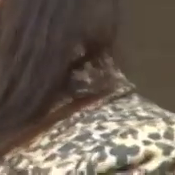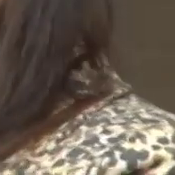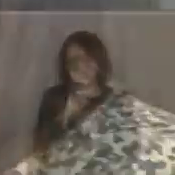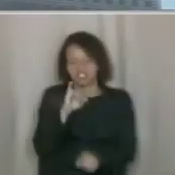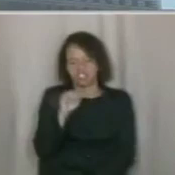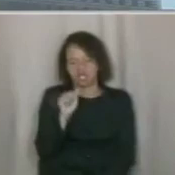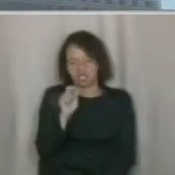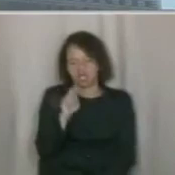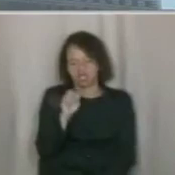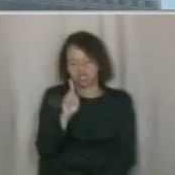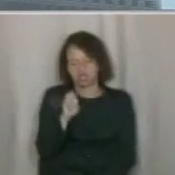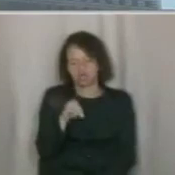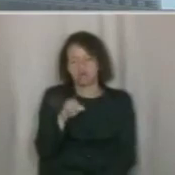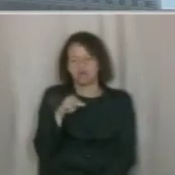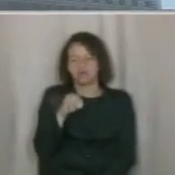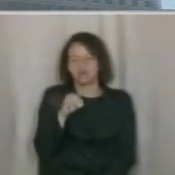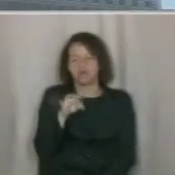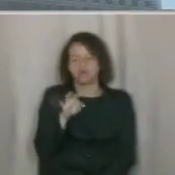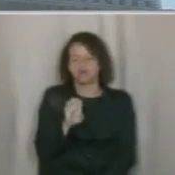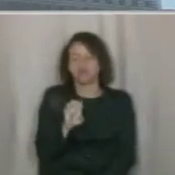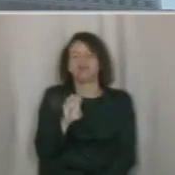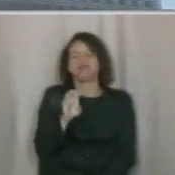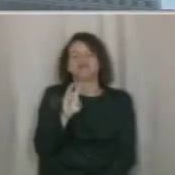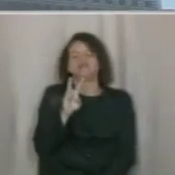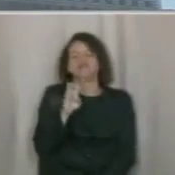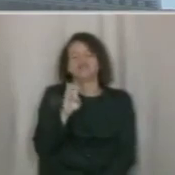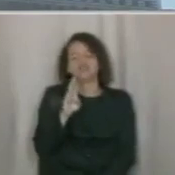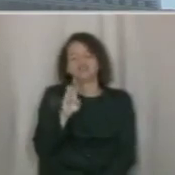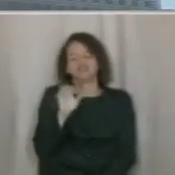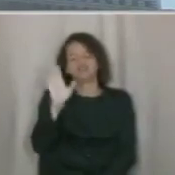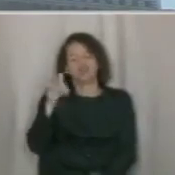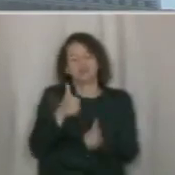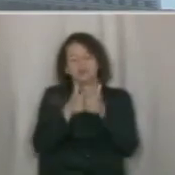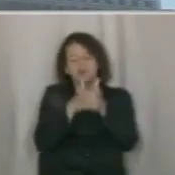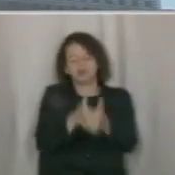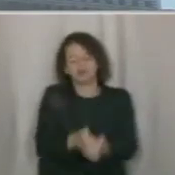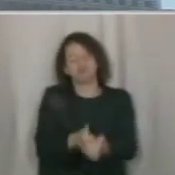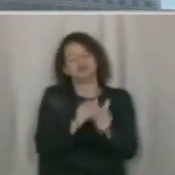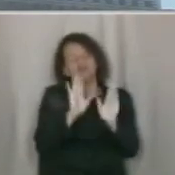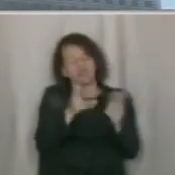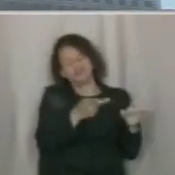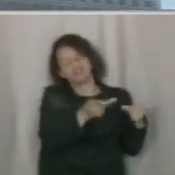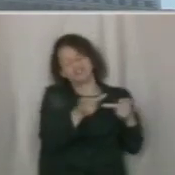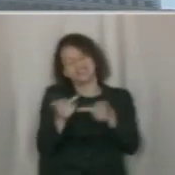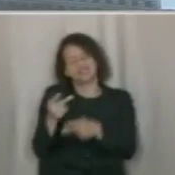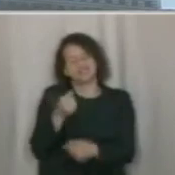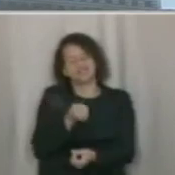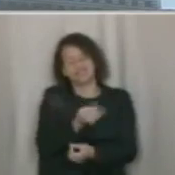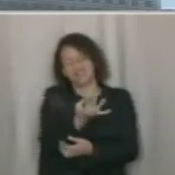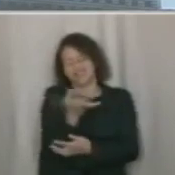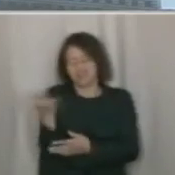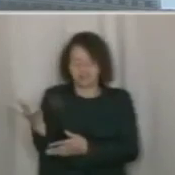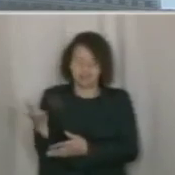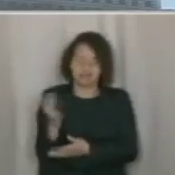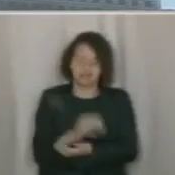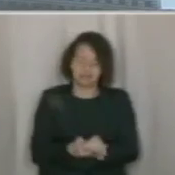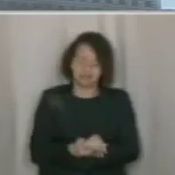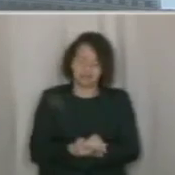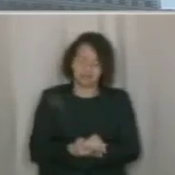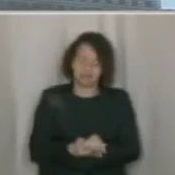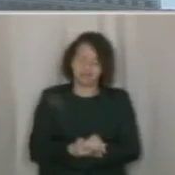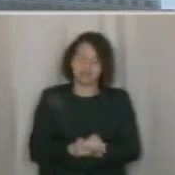encosta. Eu tenho acompanhado há bastante tempo, desde o início da tragédia, e eu já visitei lá por diversas vezes. Inclusive,